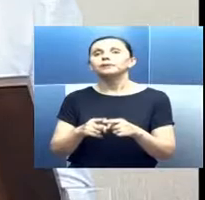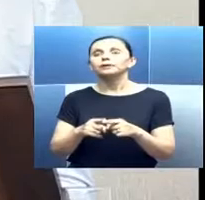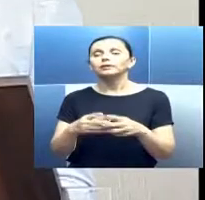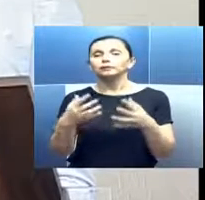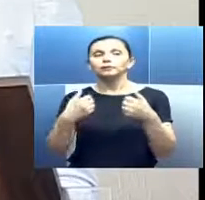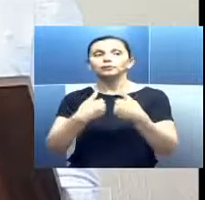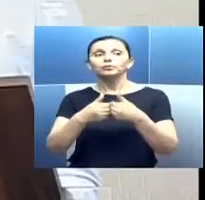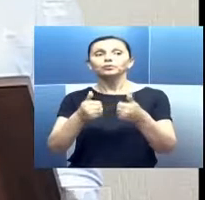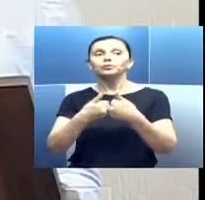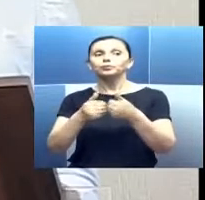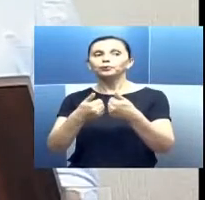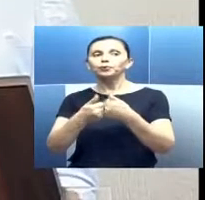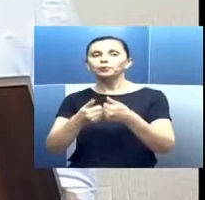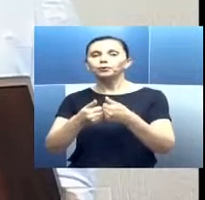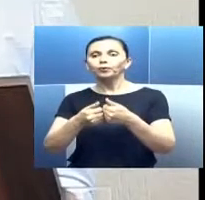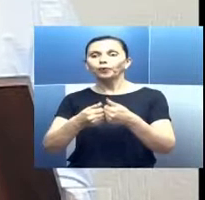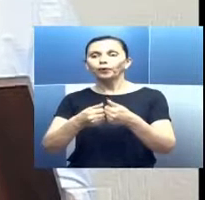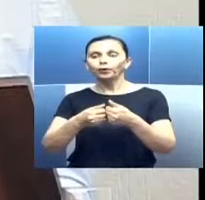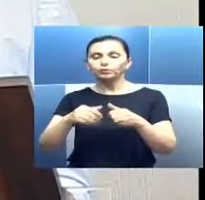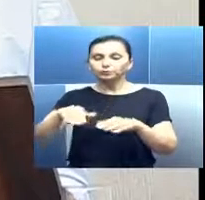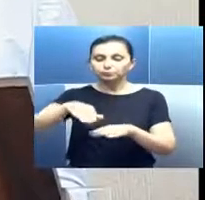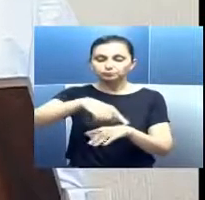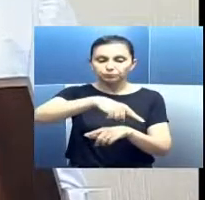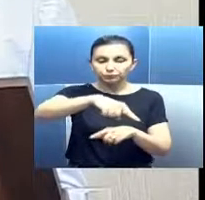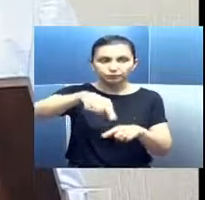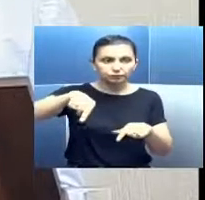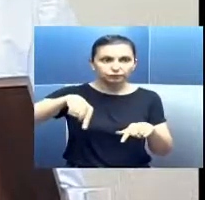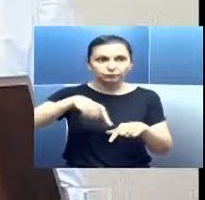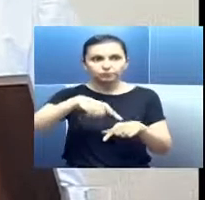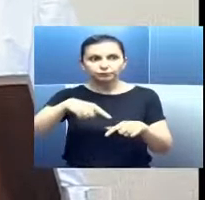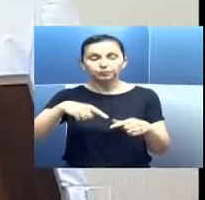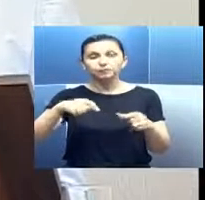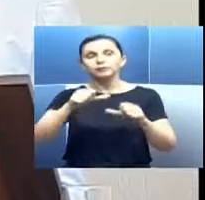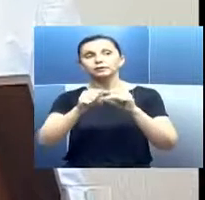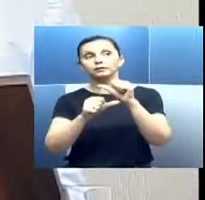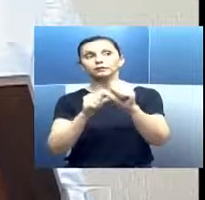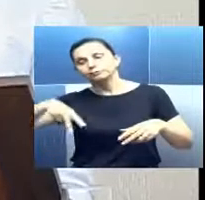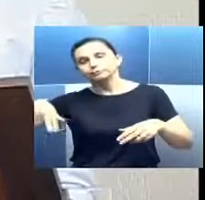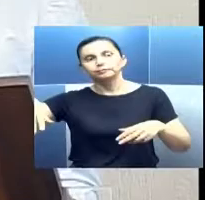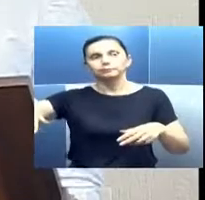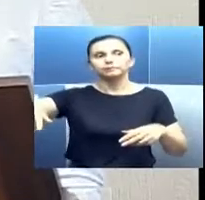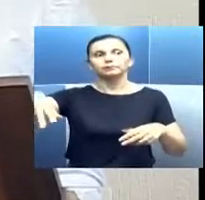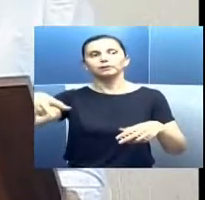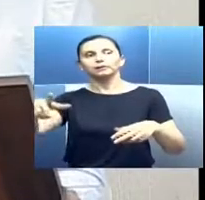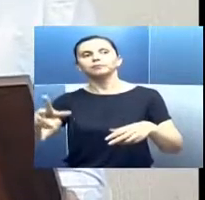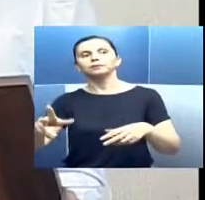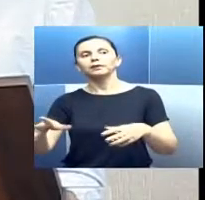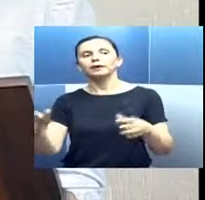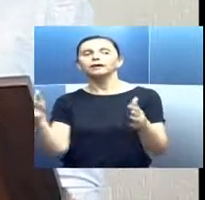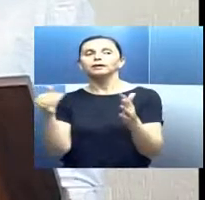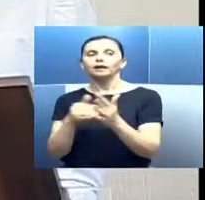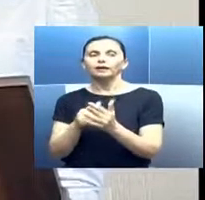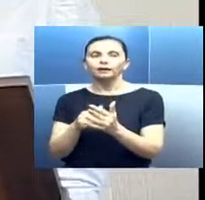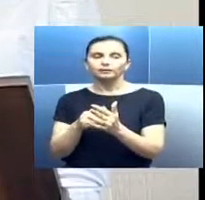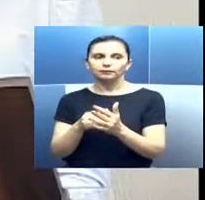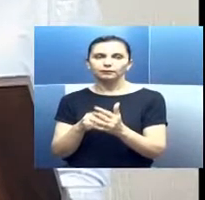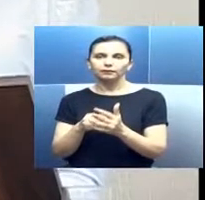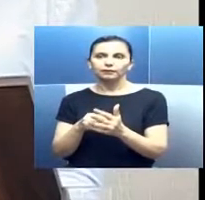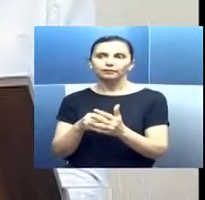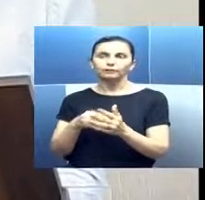bairro a gente tem que aumenta a cada dia os problemas de saúde das pessoas eu gostaria do apoio dos senhores